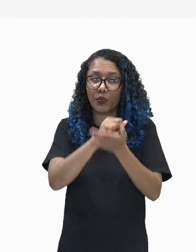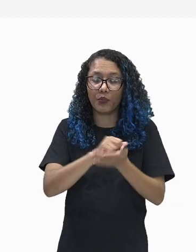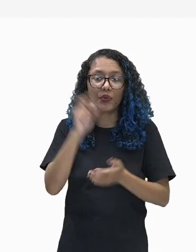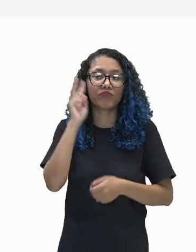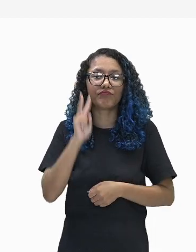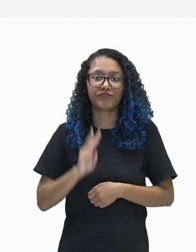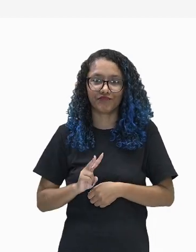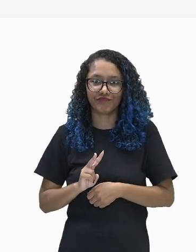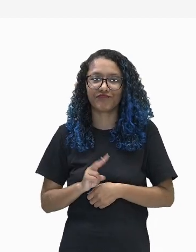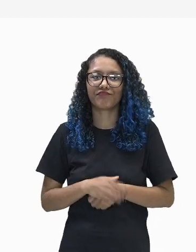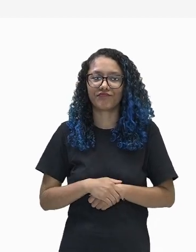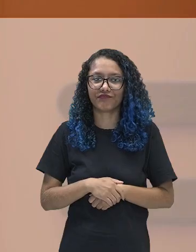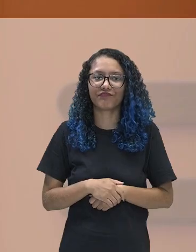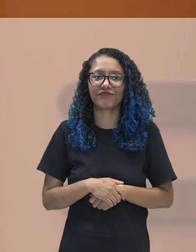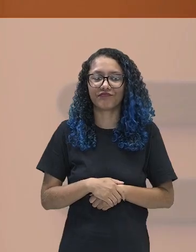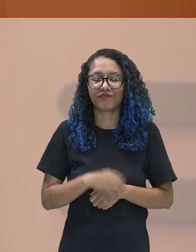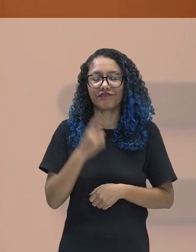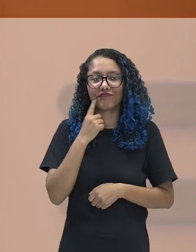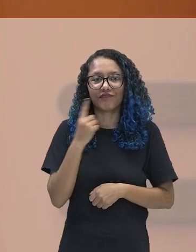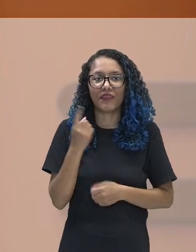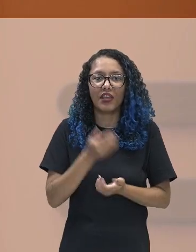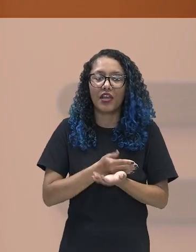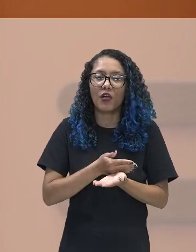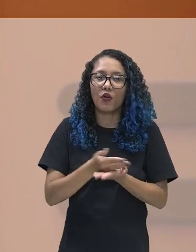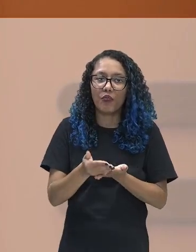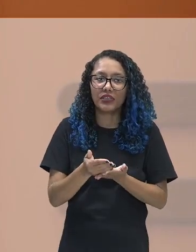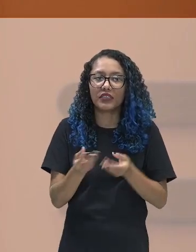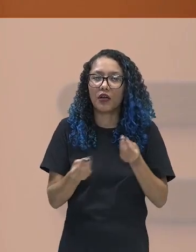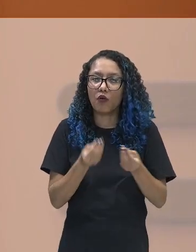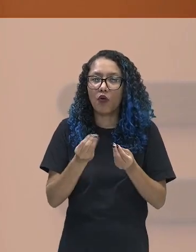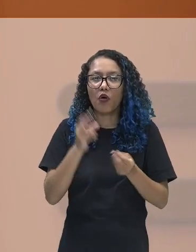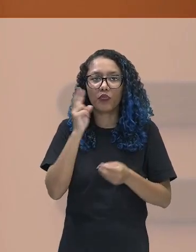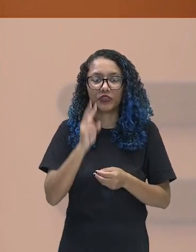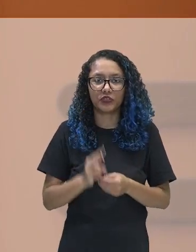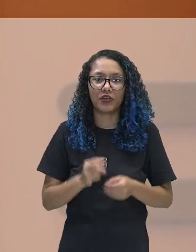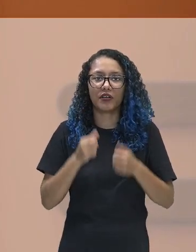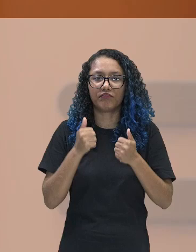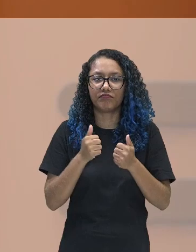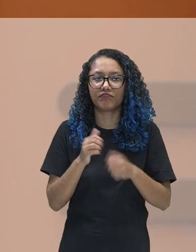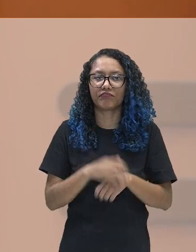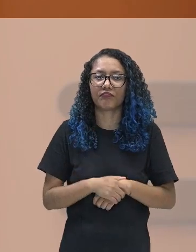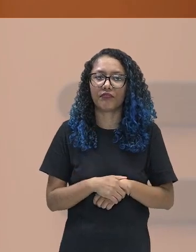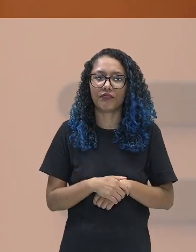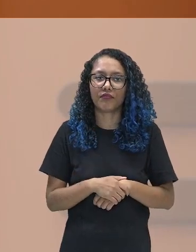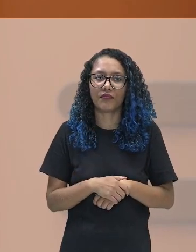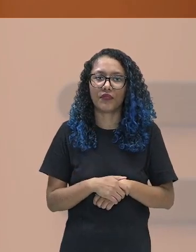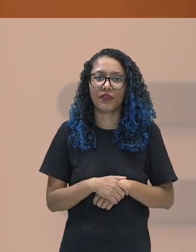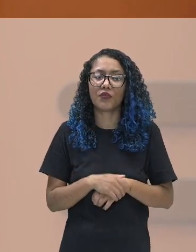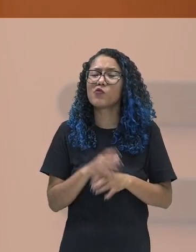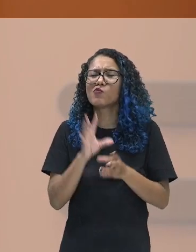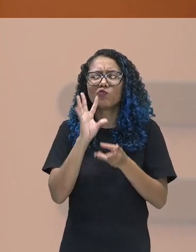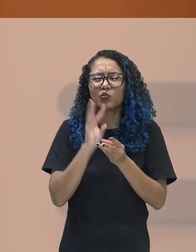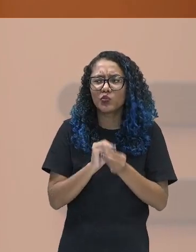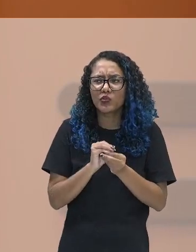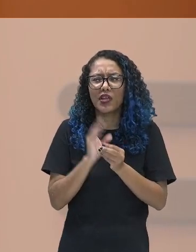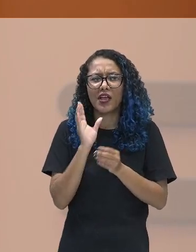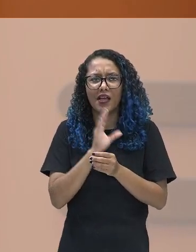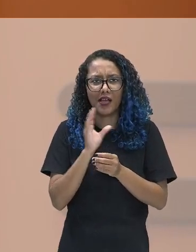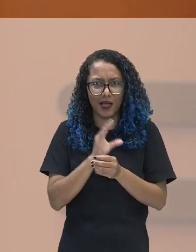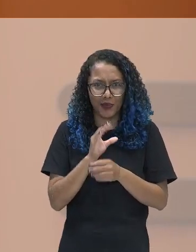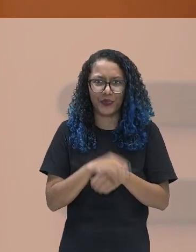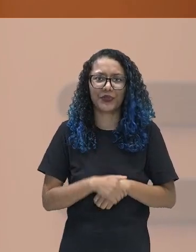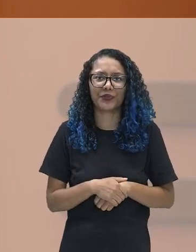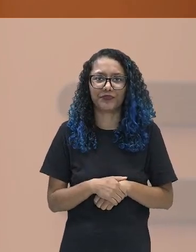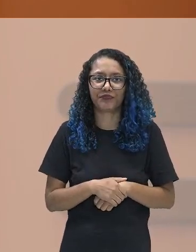história. A gente vai, então, introduzir os estudos históricos, fazer uma breve introdução nessa